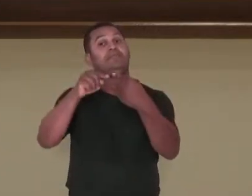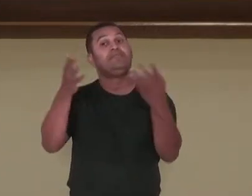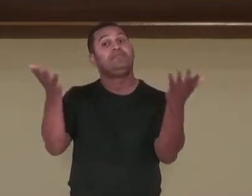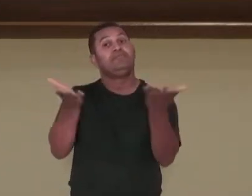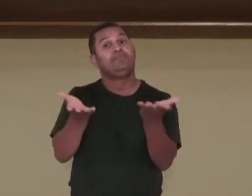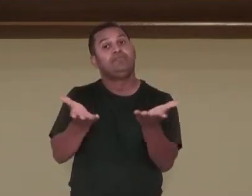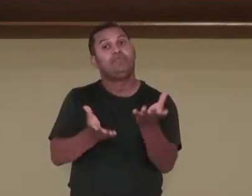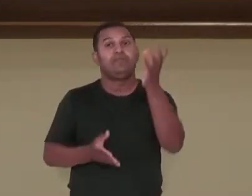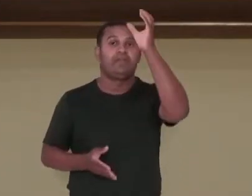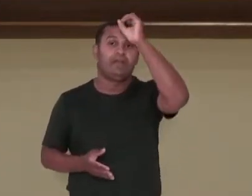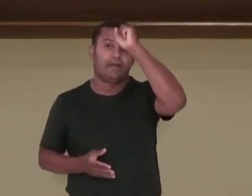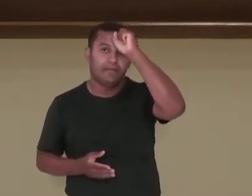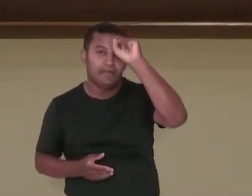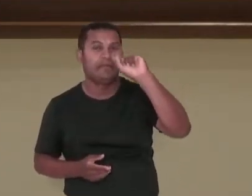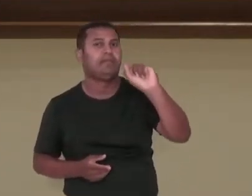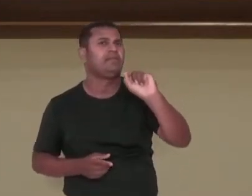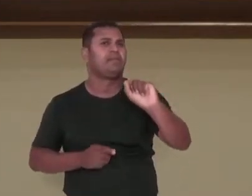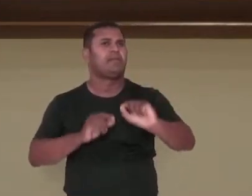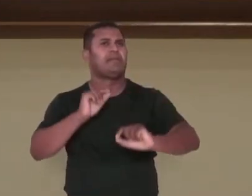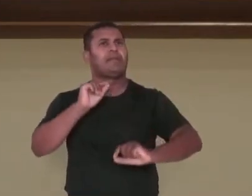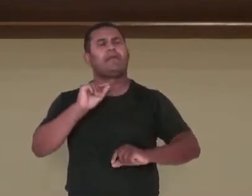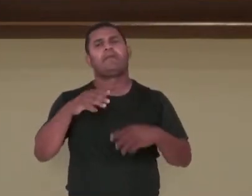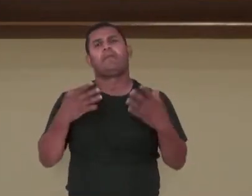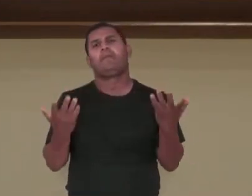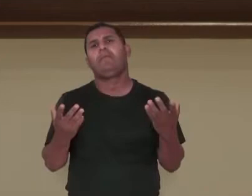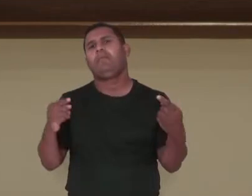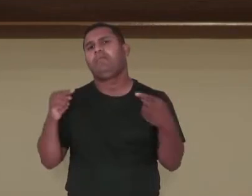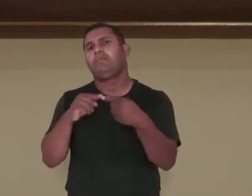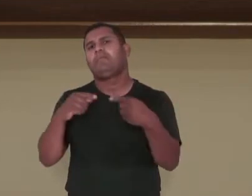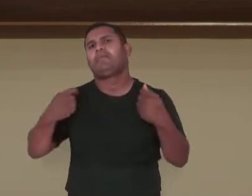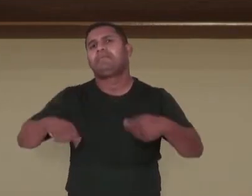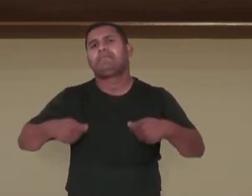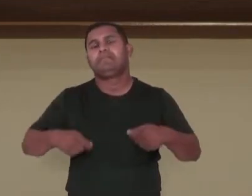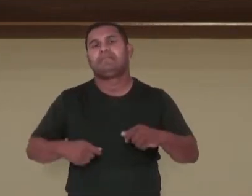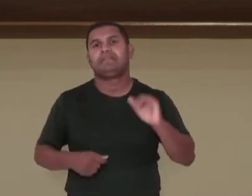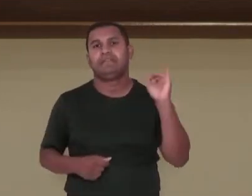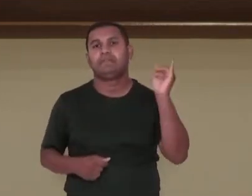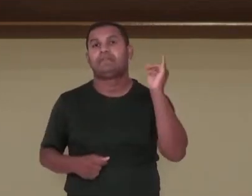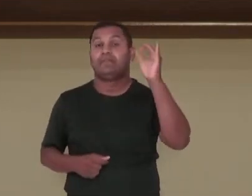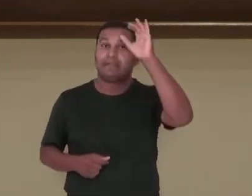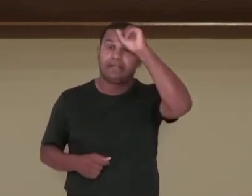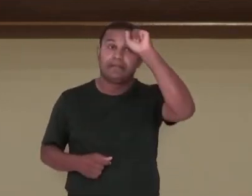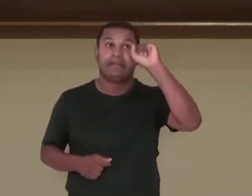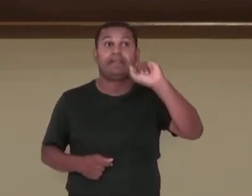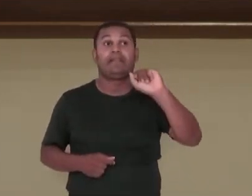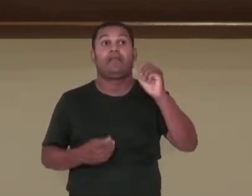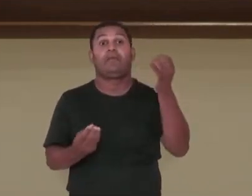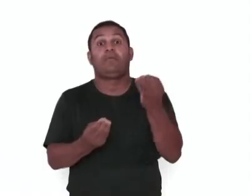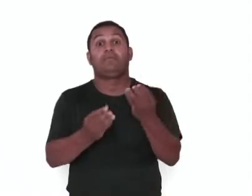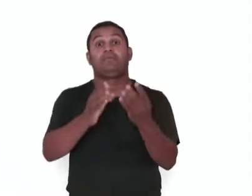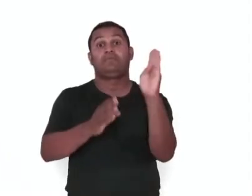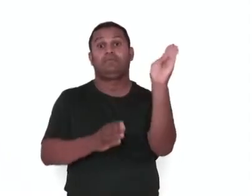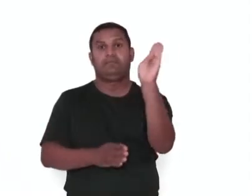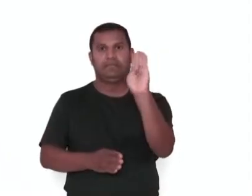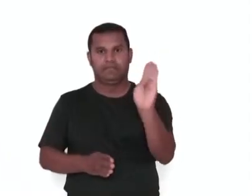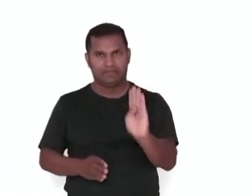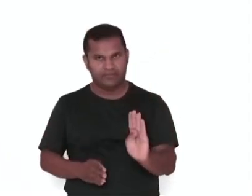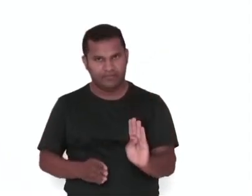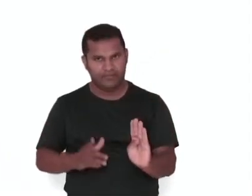aprender sobre o movimento operário, né? É compreender a industrialização do Brasil na Primeira República e